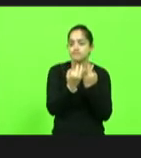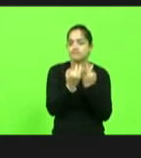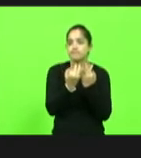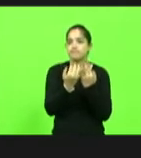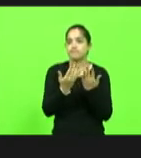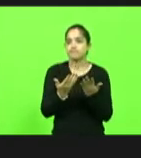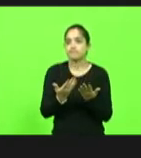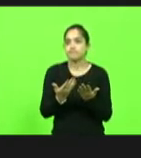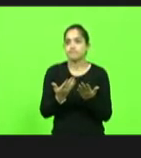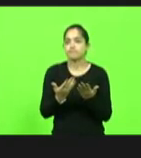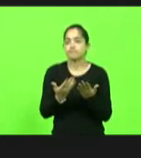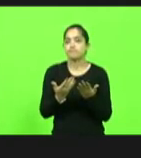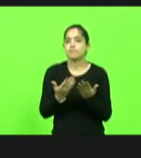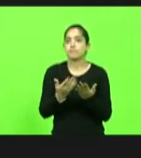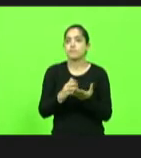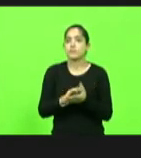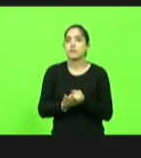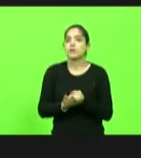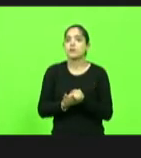ficavam